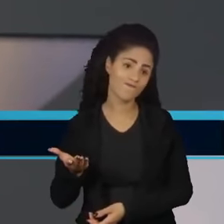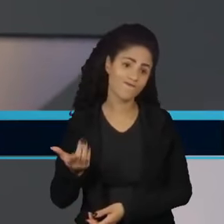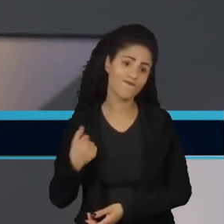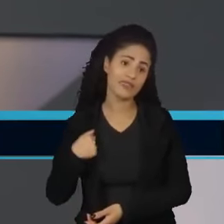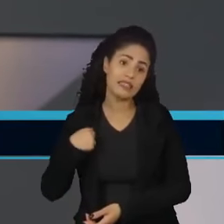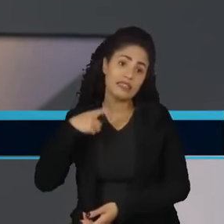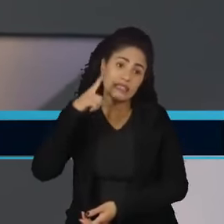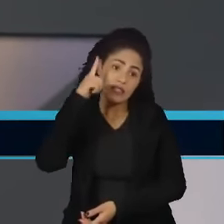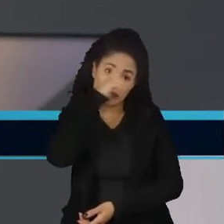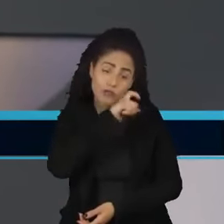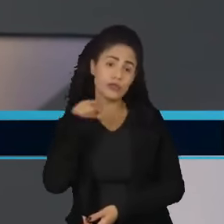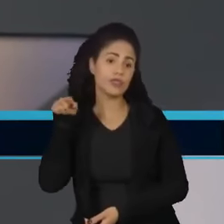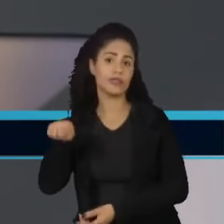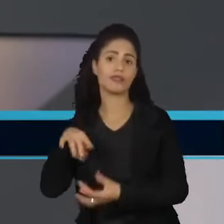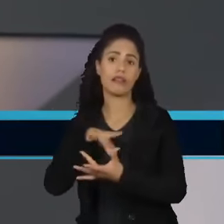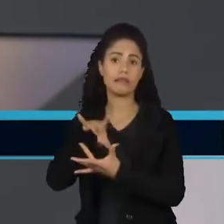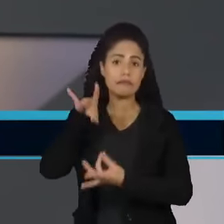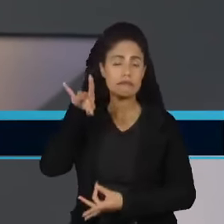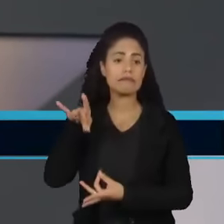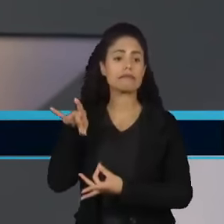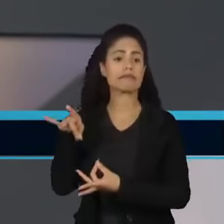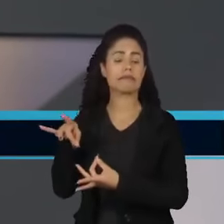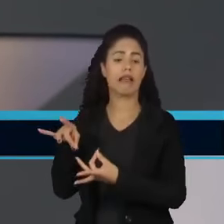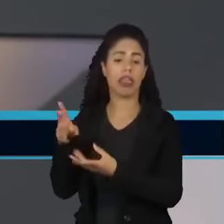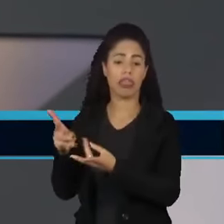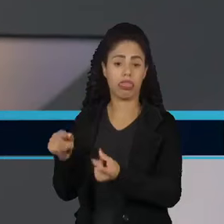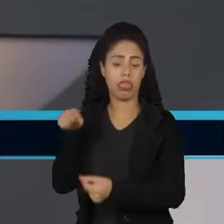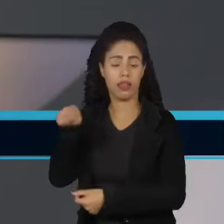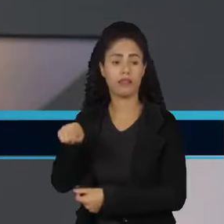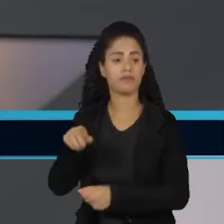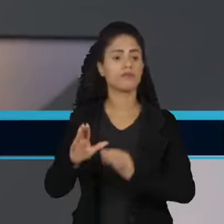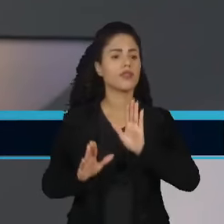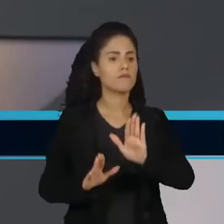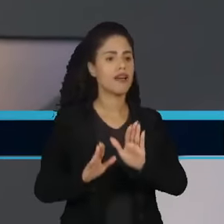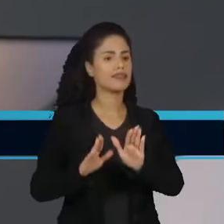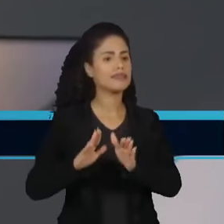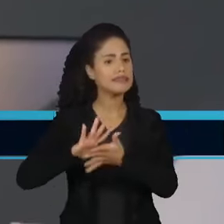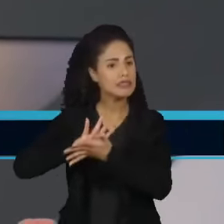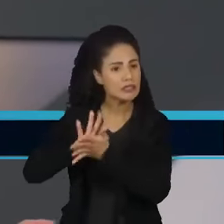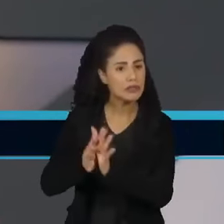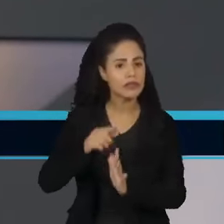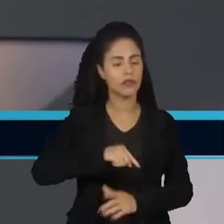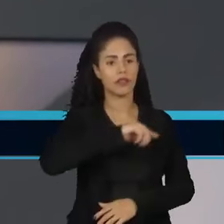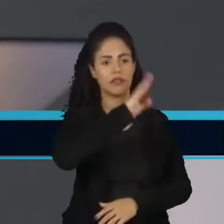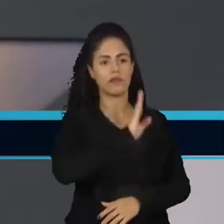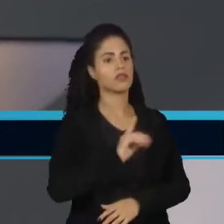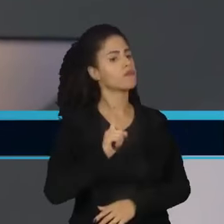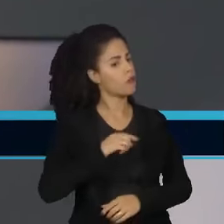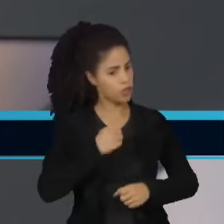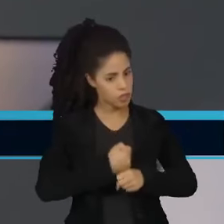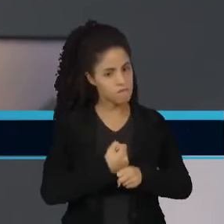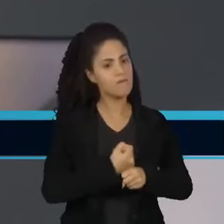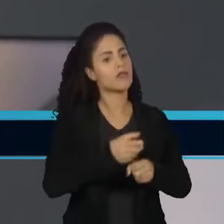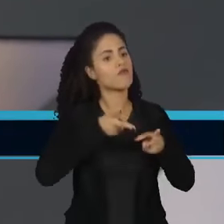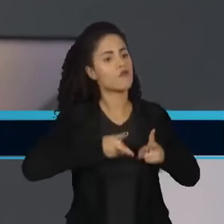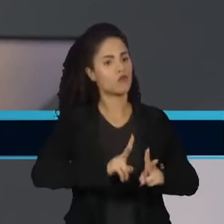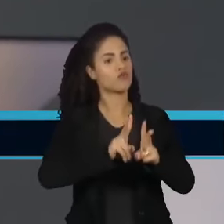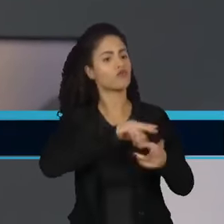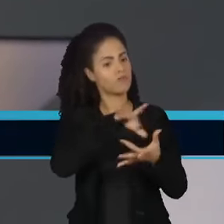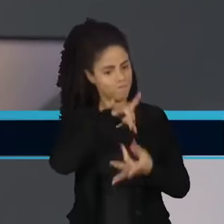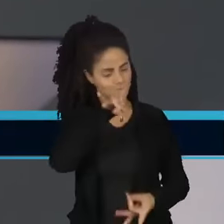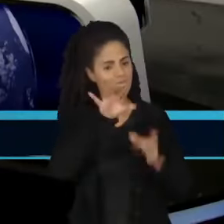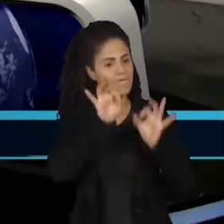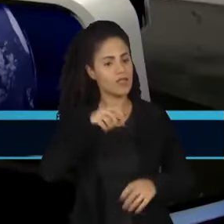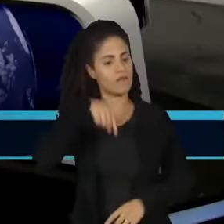está fortemente... prejudicada, mas que a destruição da democracia na Venezuela foi uma coisa construída ao longo de muitos anos